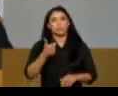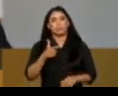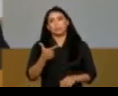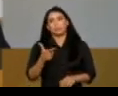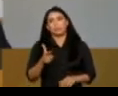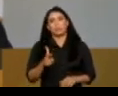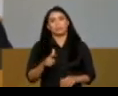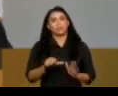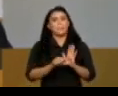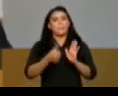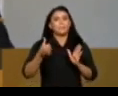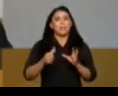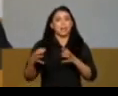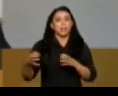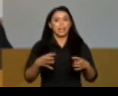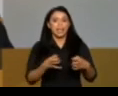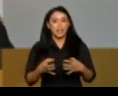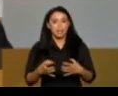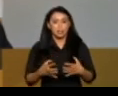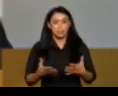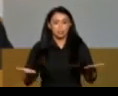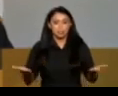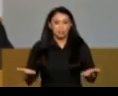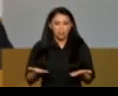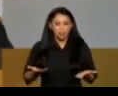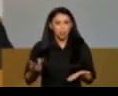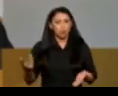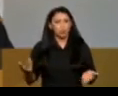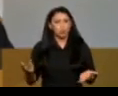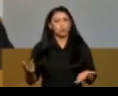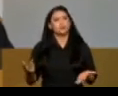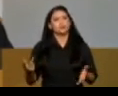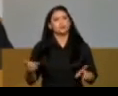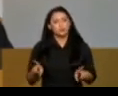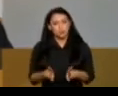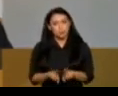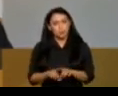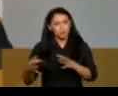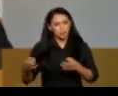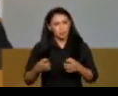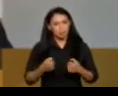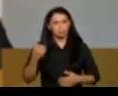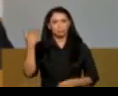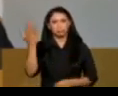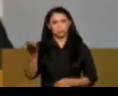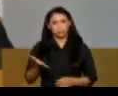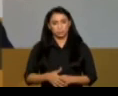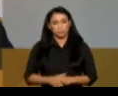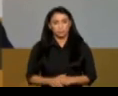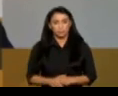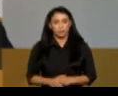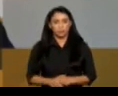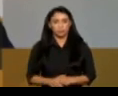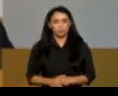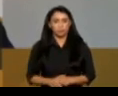não terminará. Porque se fosse esse o prognóstico, não